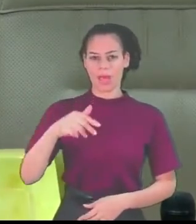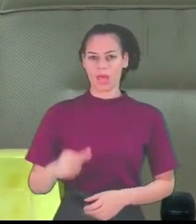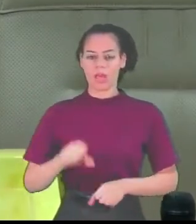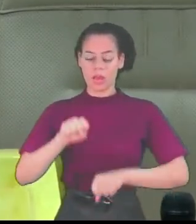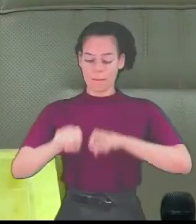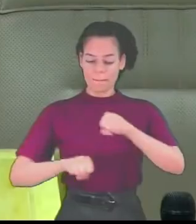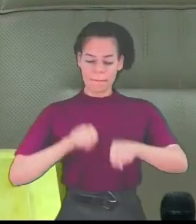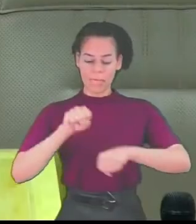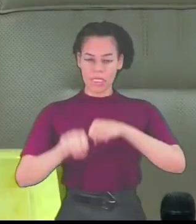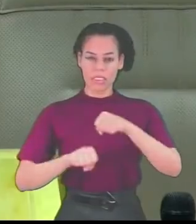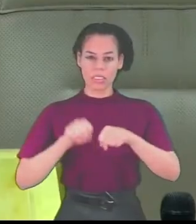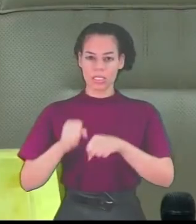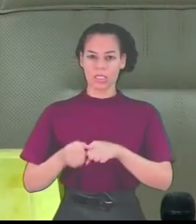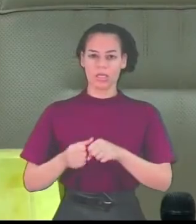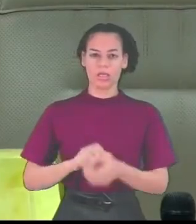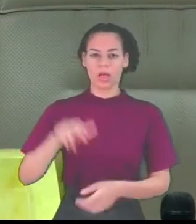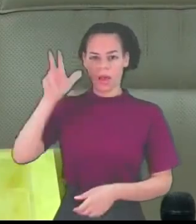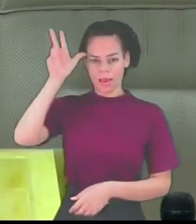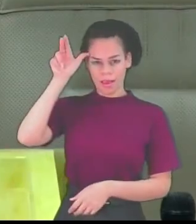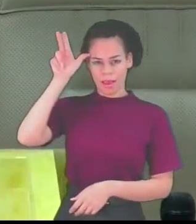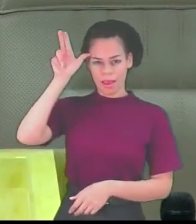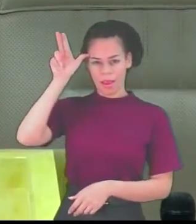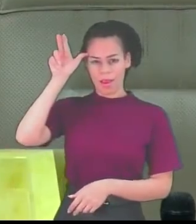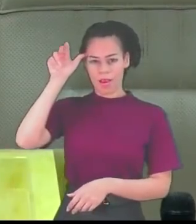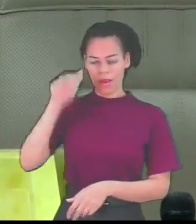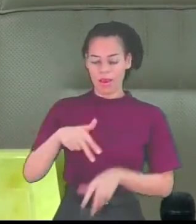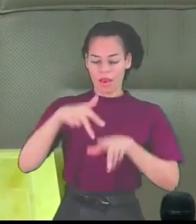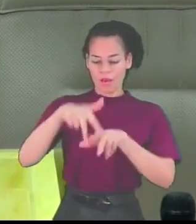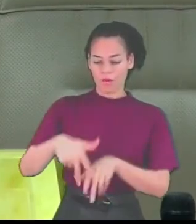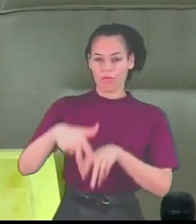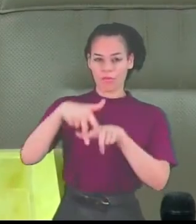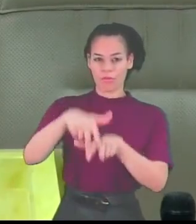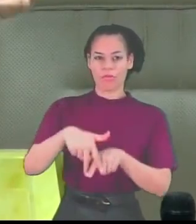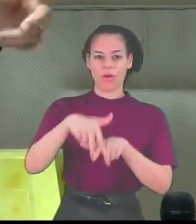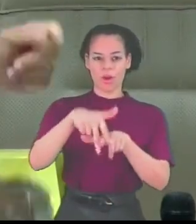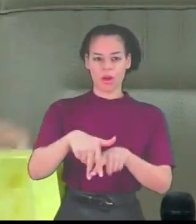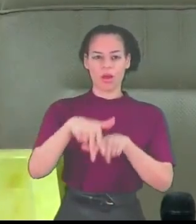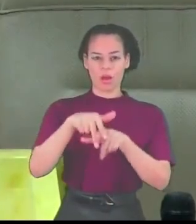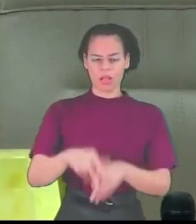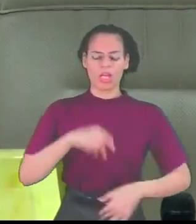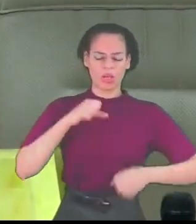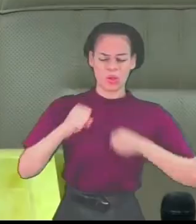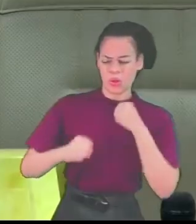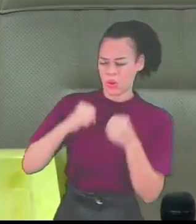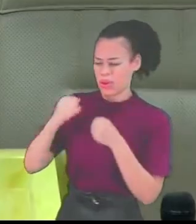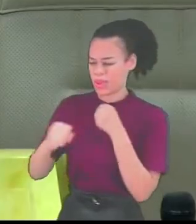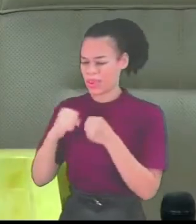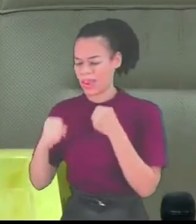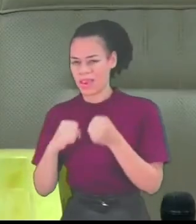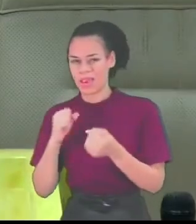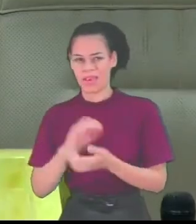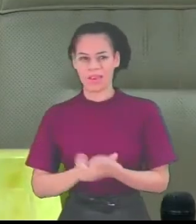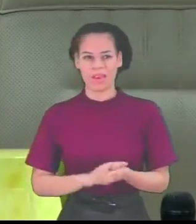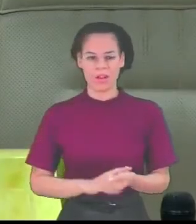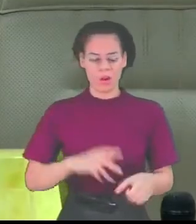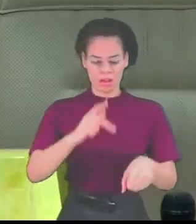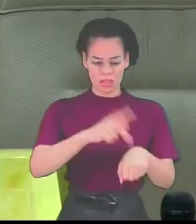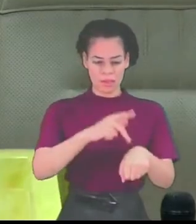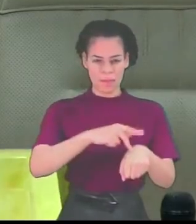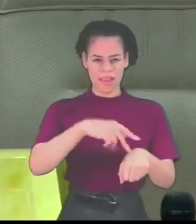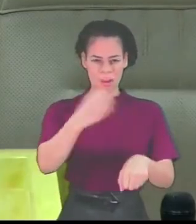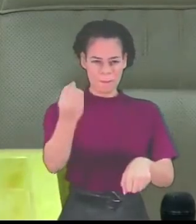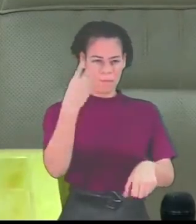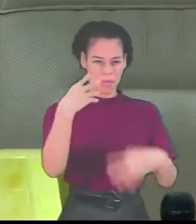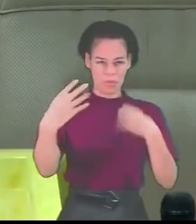o que correram que levar que levaram tomate nas costas levaram pedradas